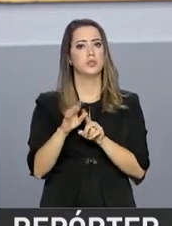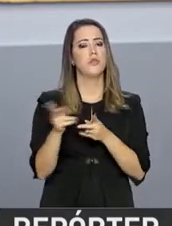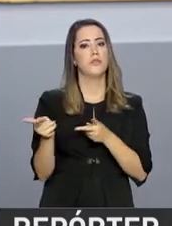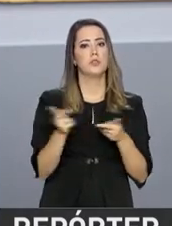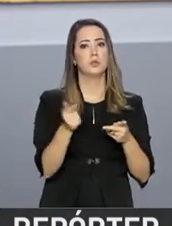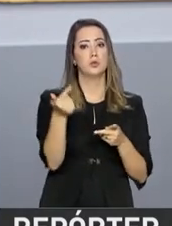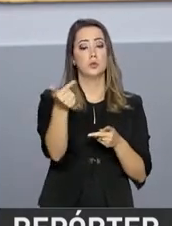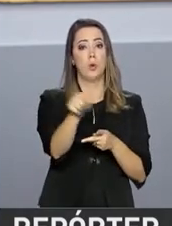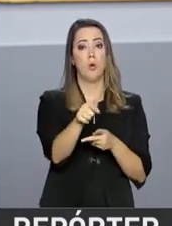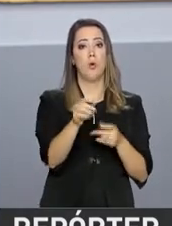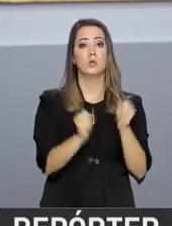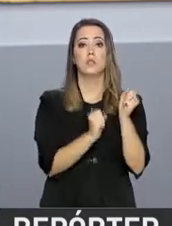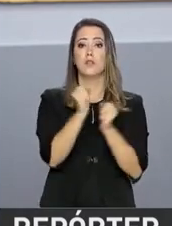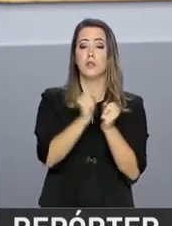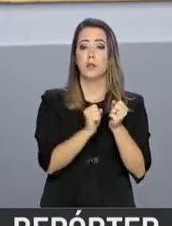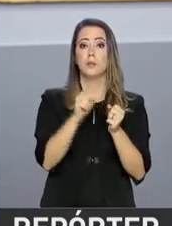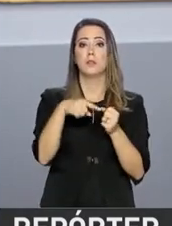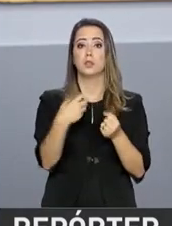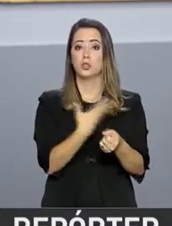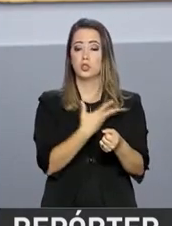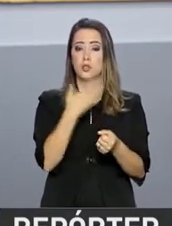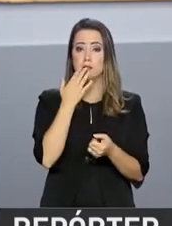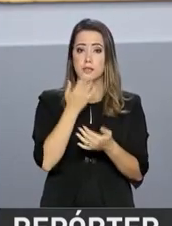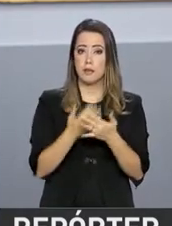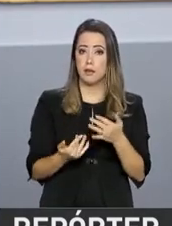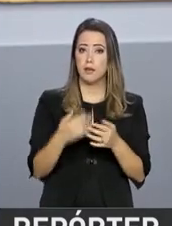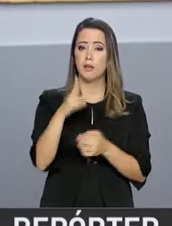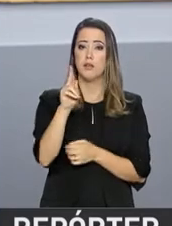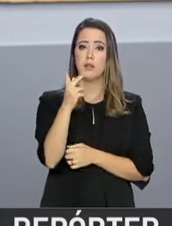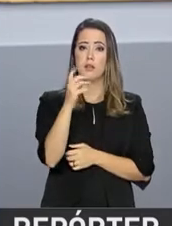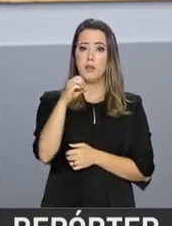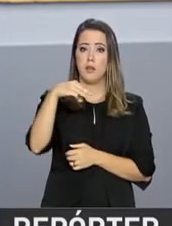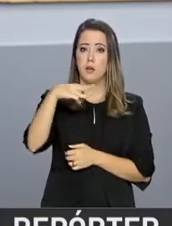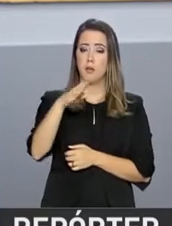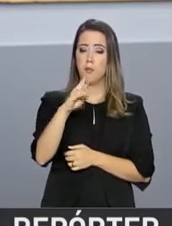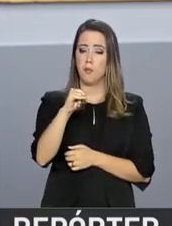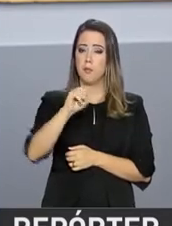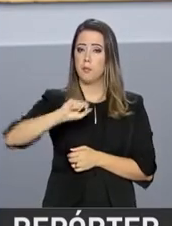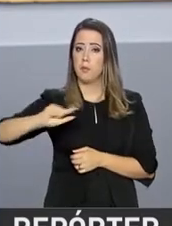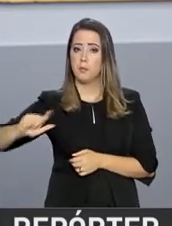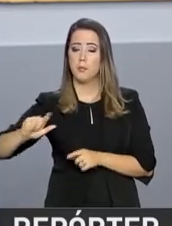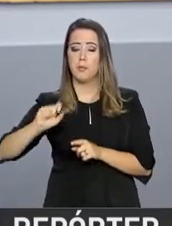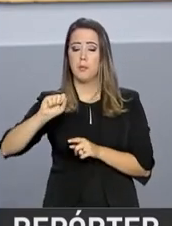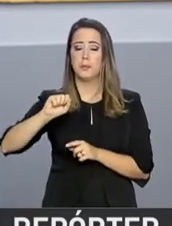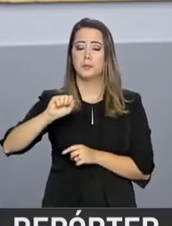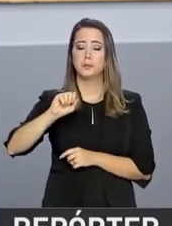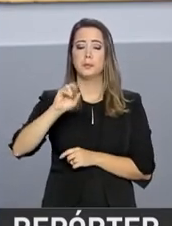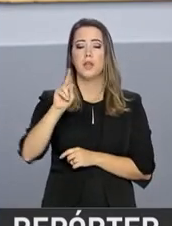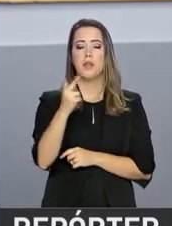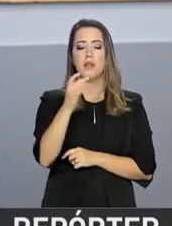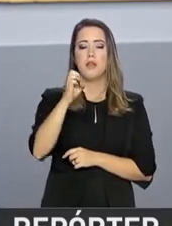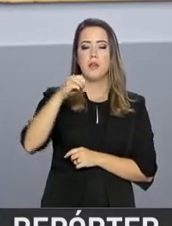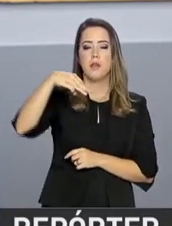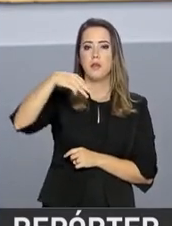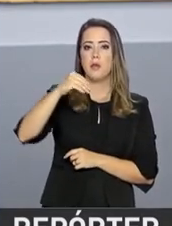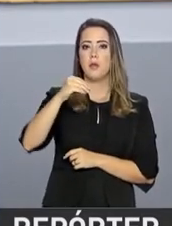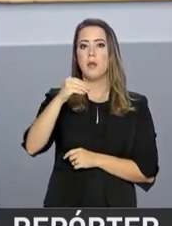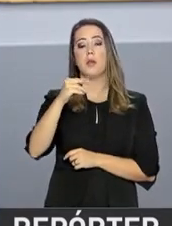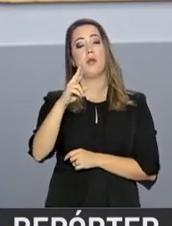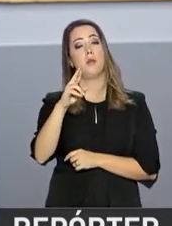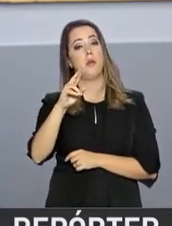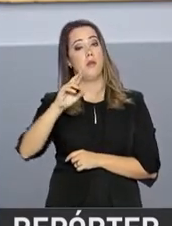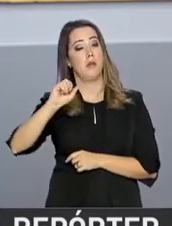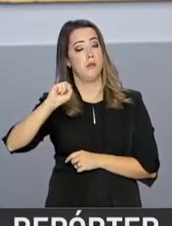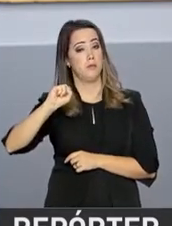de hemoderivados da Hemobras. O governo federal vai concluir as obras da empresa, criada para produzir medicamentos derivados